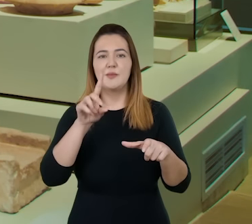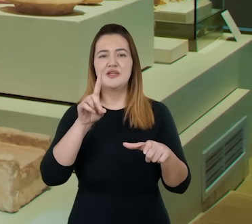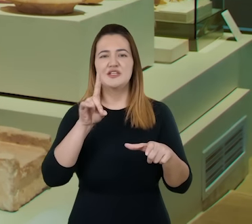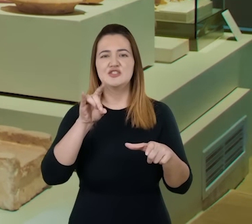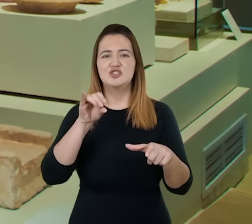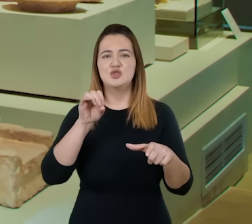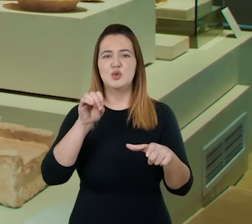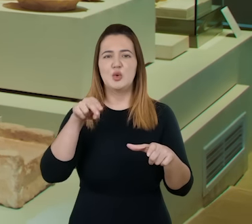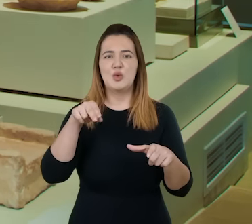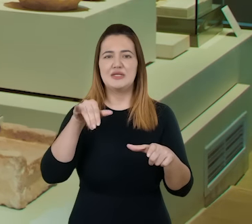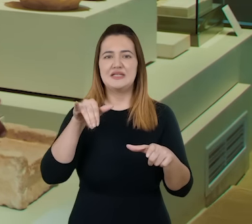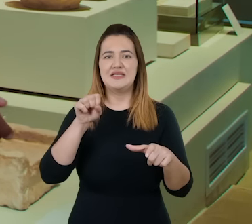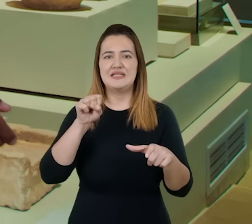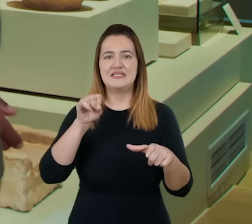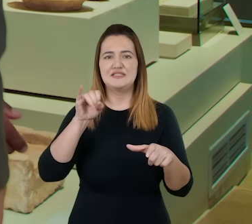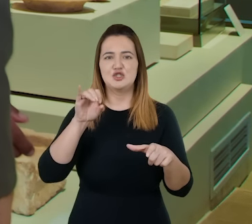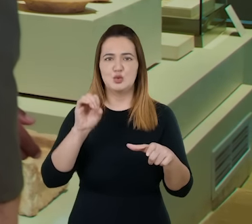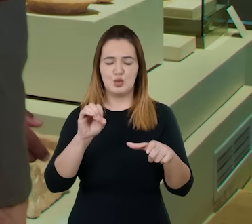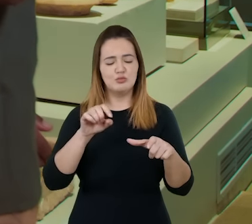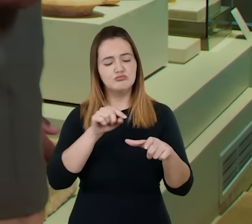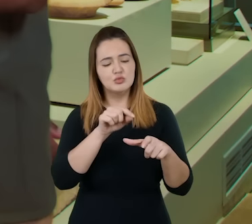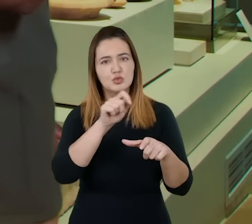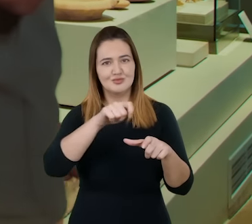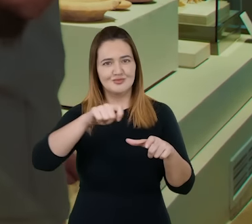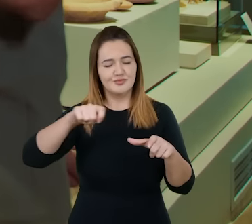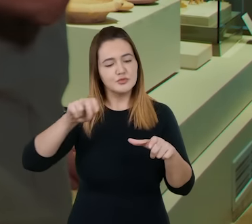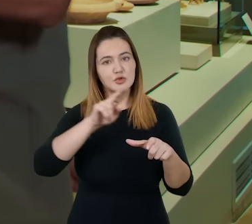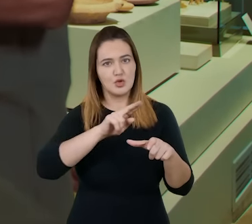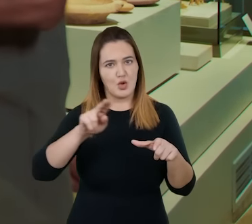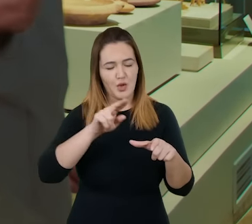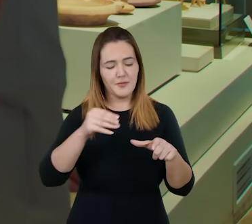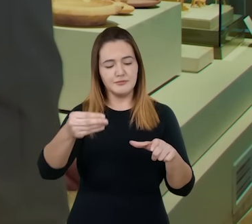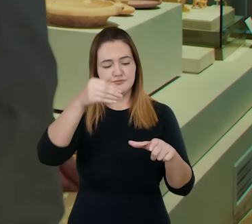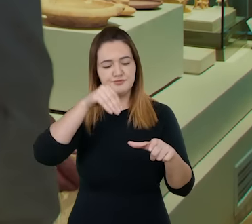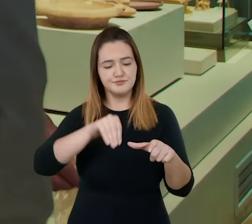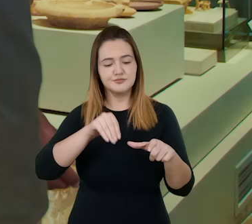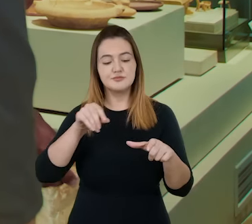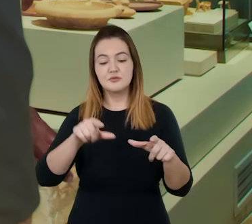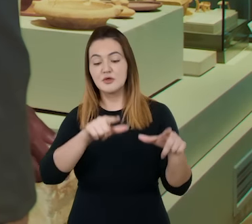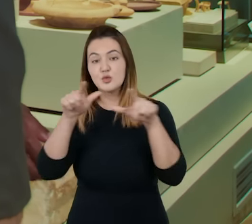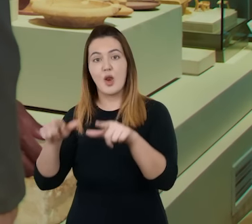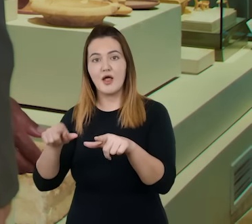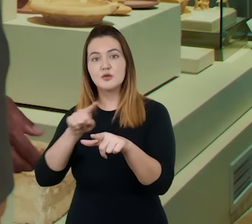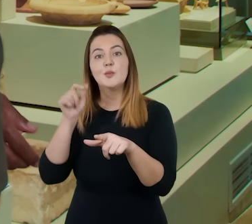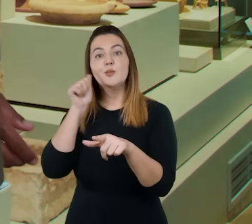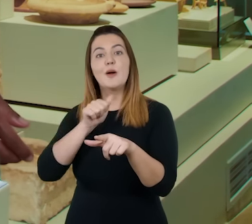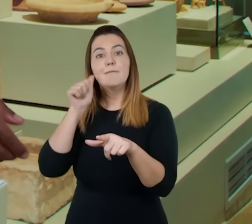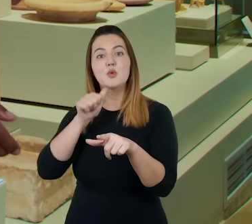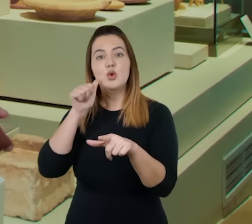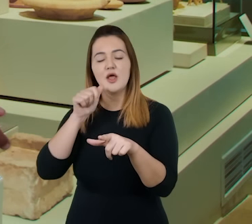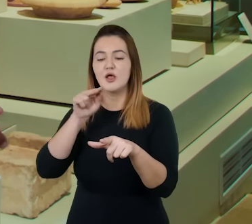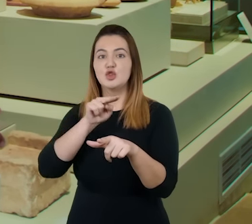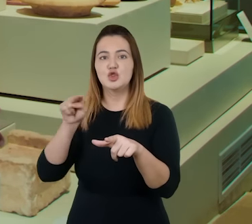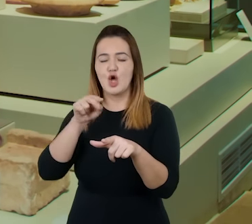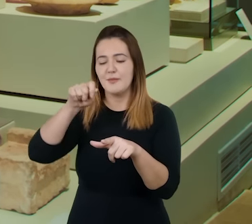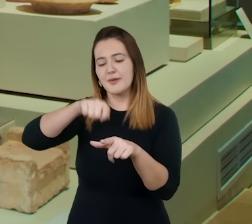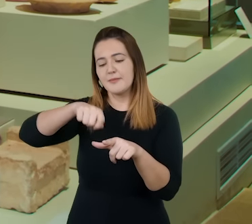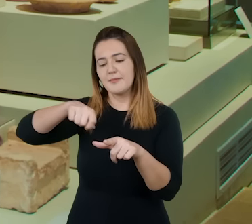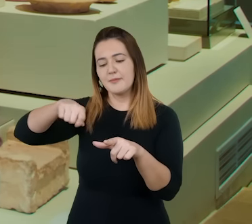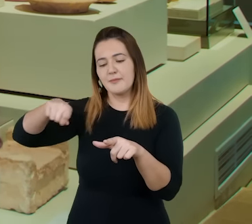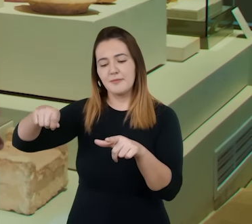alguém chamava-se Dionísio, assim como o deus do vinho, e uma mulher que se chamava Alfiaias, um